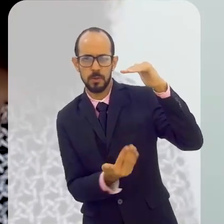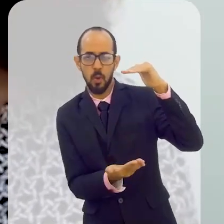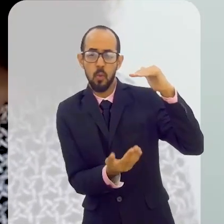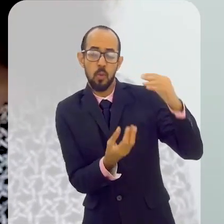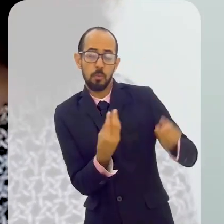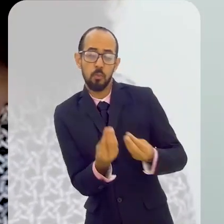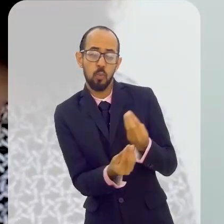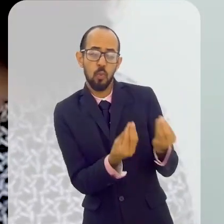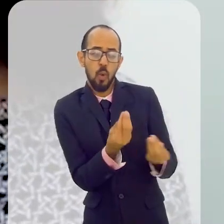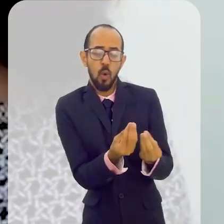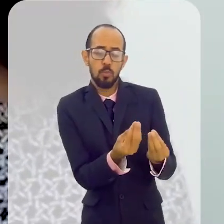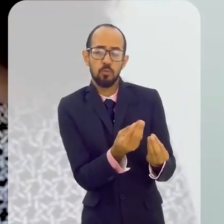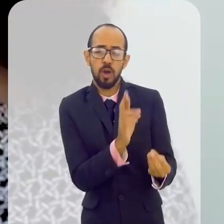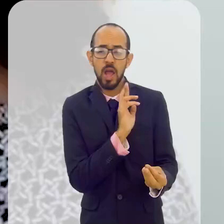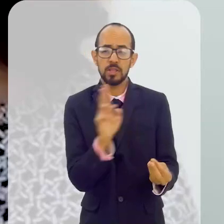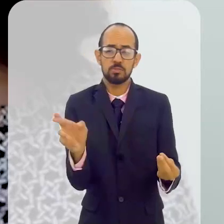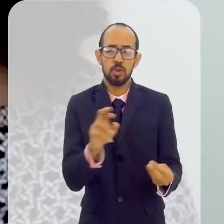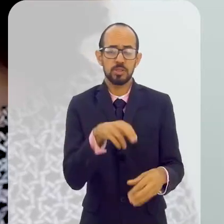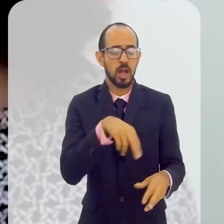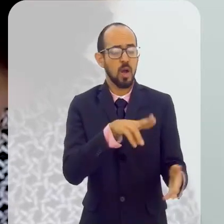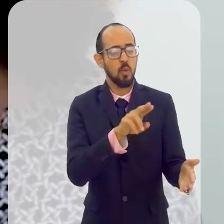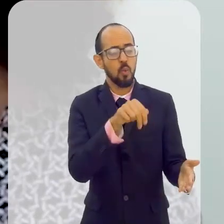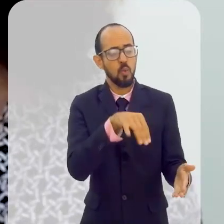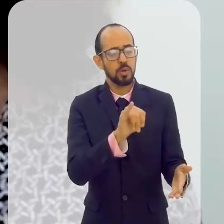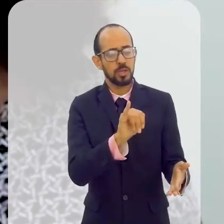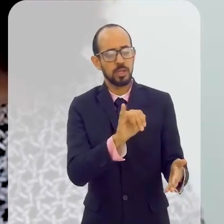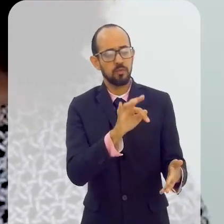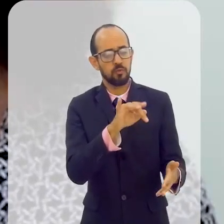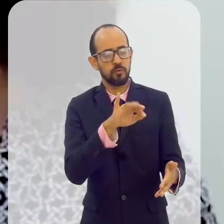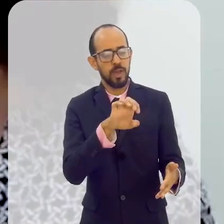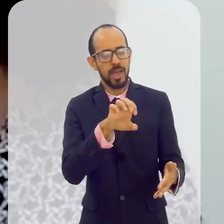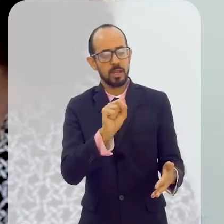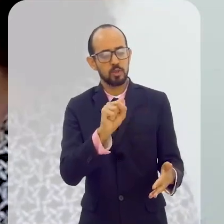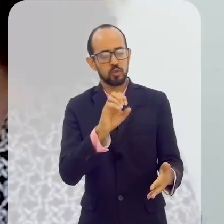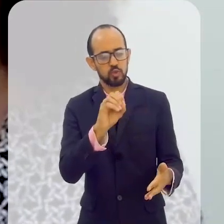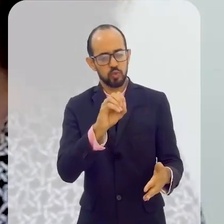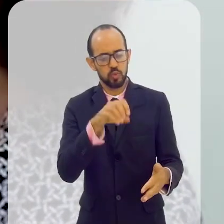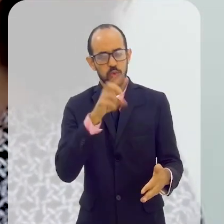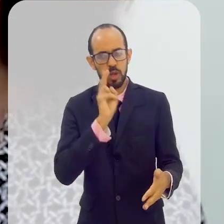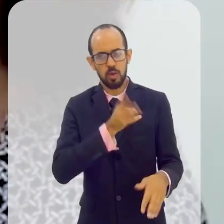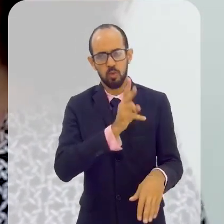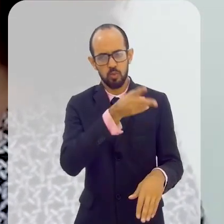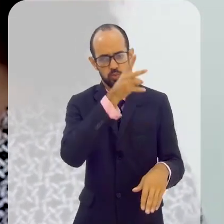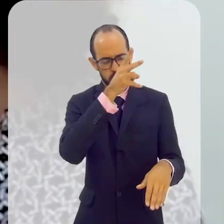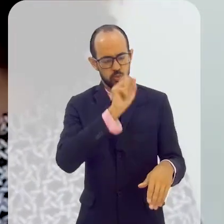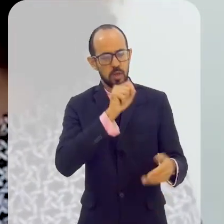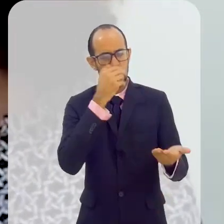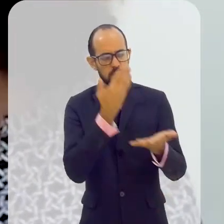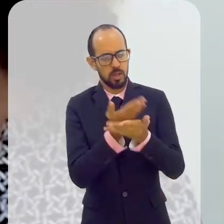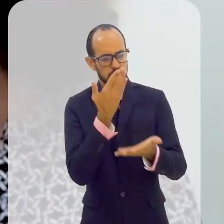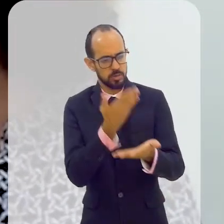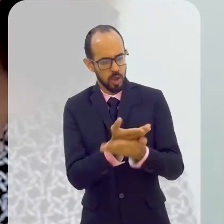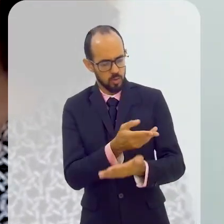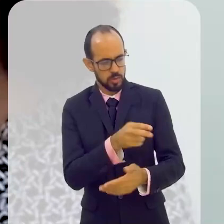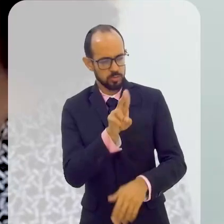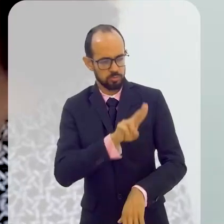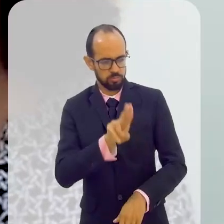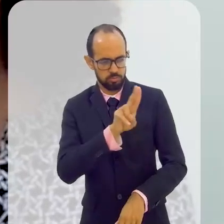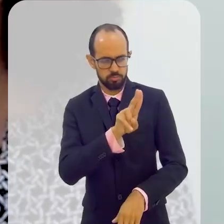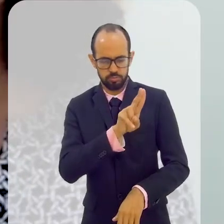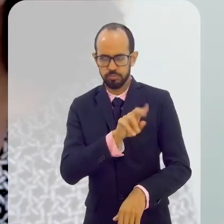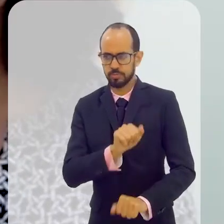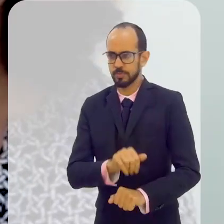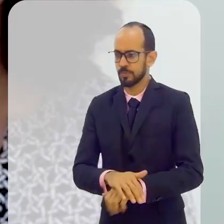que foi a resposta da Unifeso a essa questão da pandemia, principalmente na manutenção, né, das aulas e dos alunos na